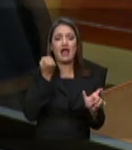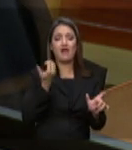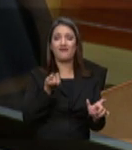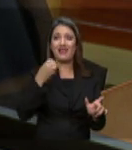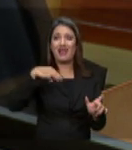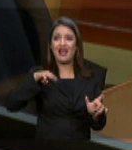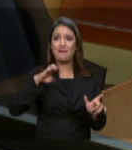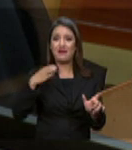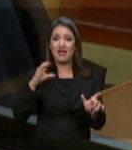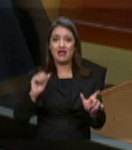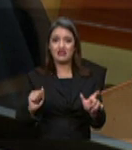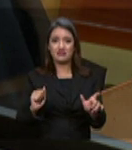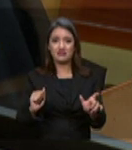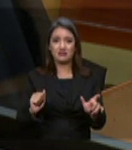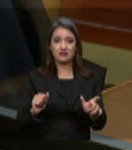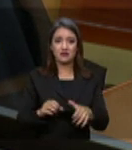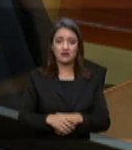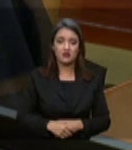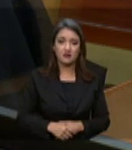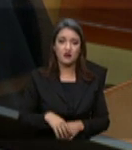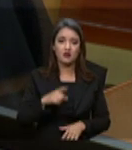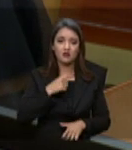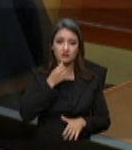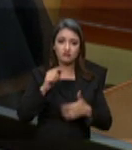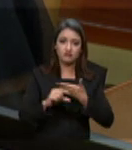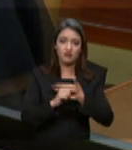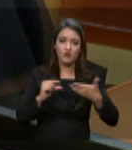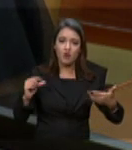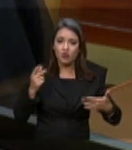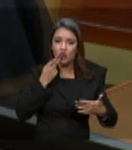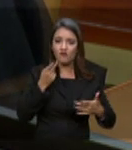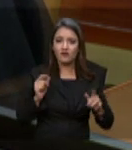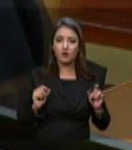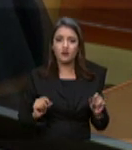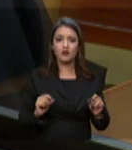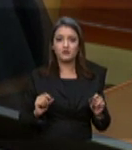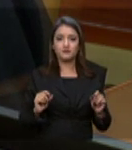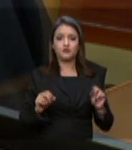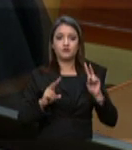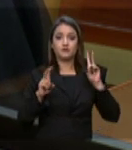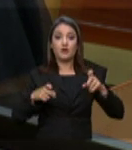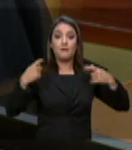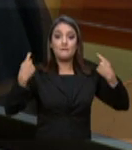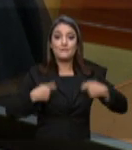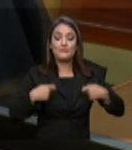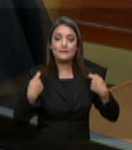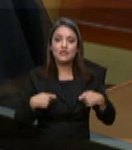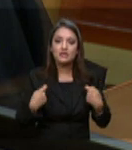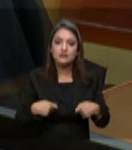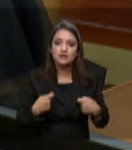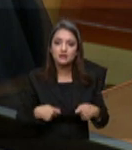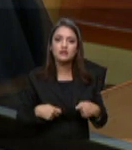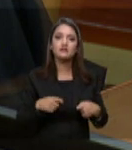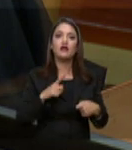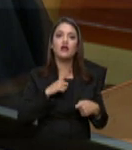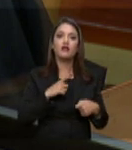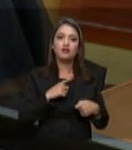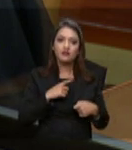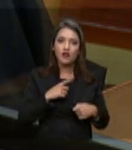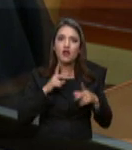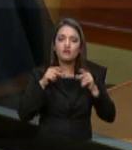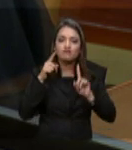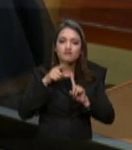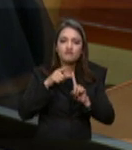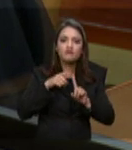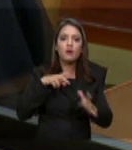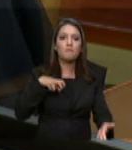Guilherme Souza luz o seu Código Penal comentado 21ª edição forense abro "é preciso como próprio tipo